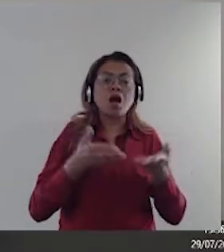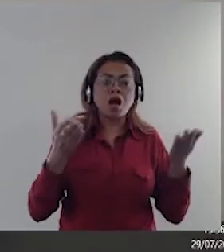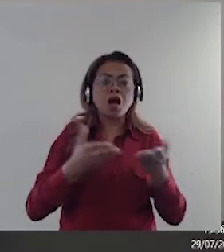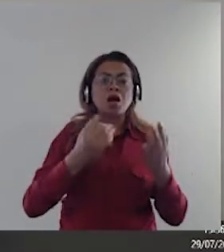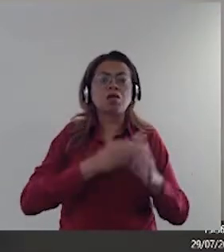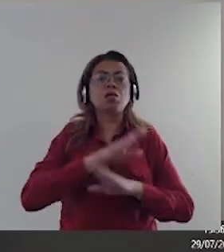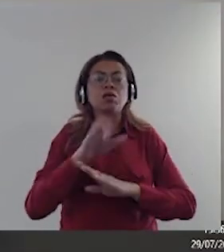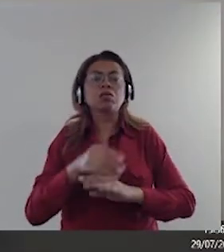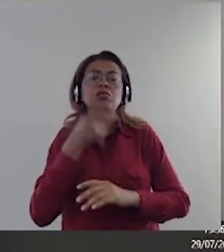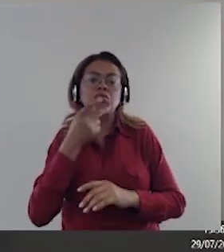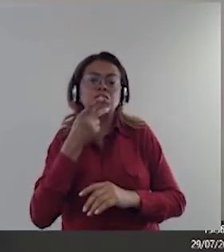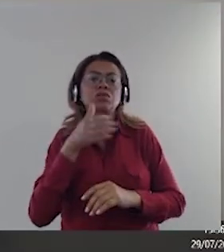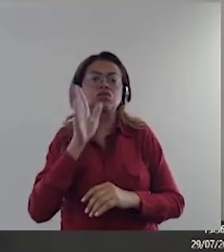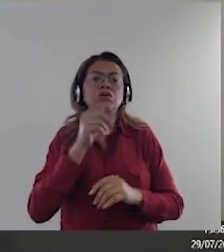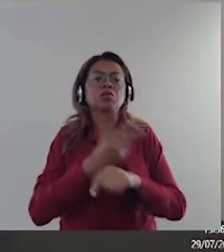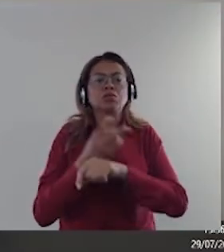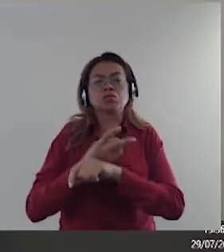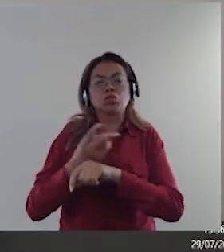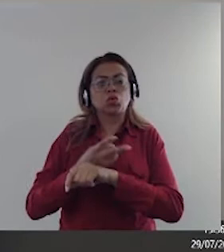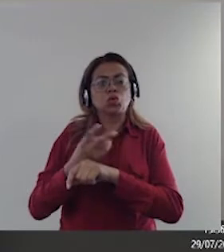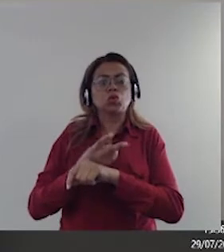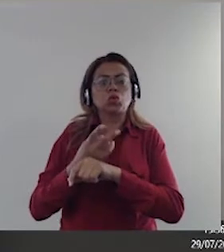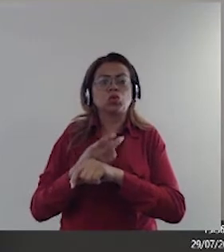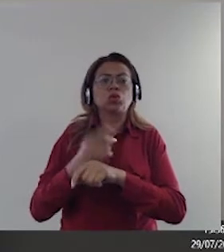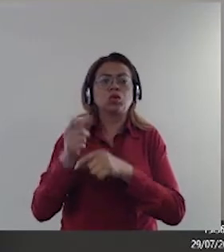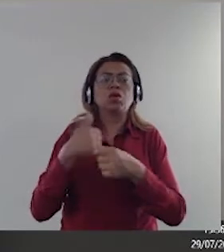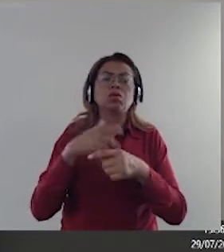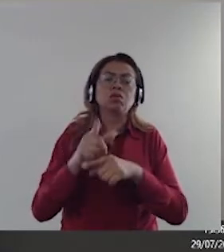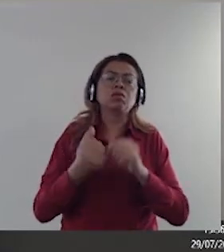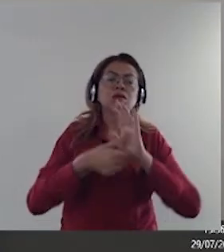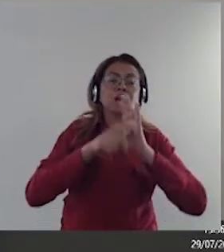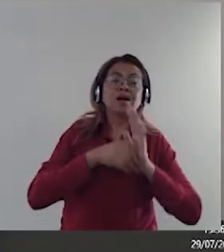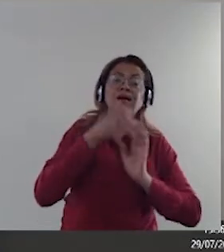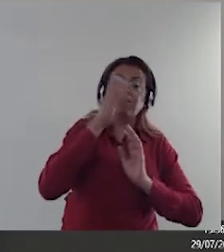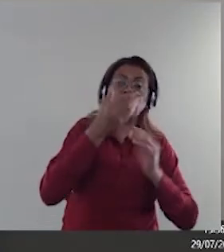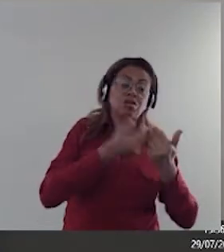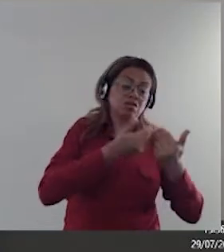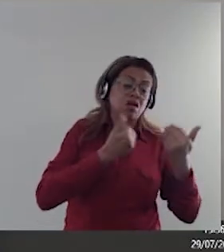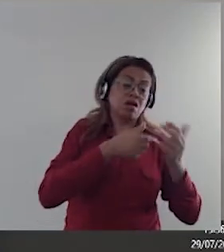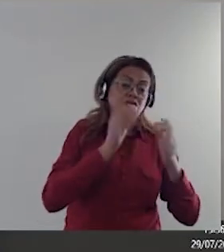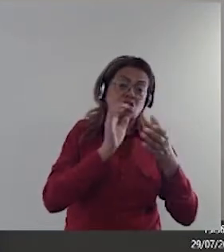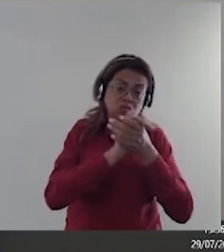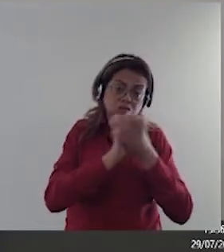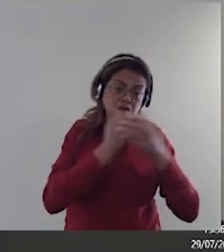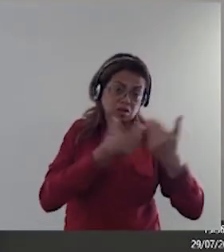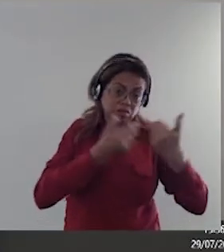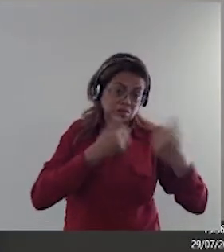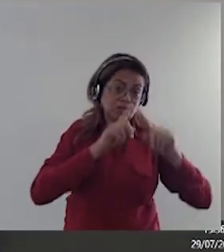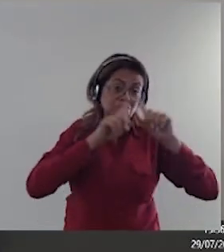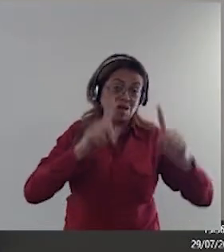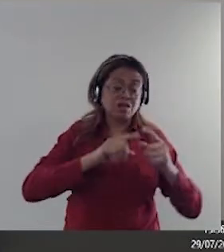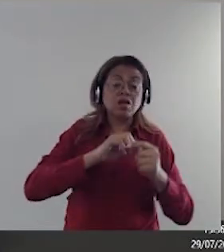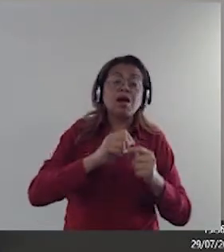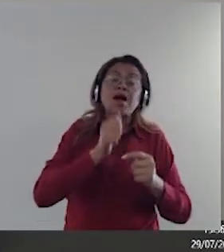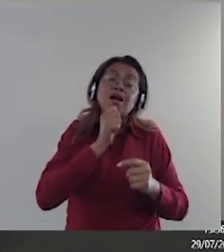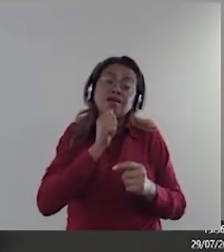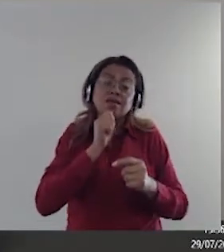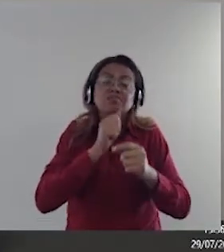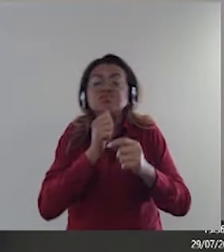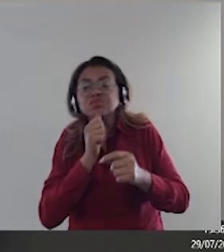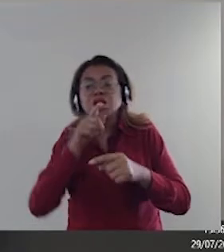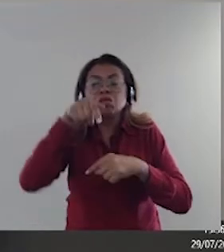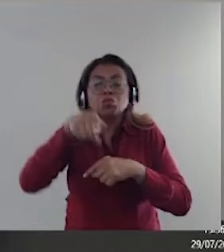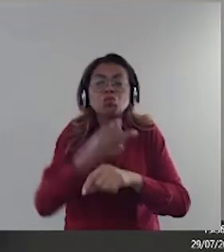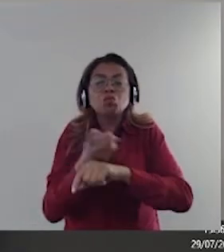o desenlace ali, a dissolução da relação através do mecanismo extrajudicial. Pode ter acontecido isso, embora